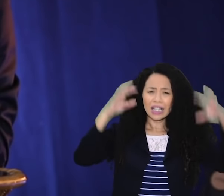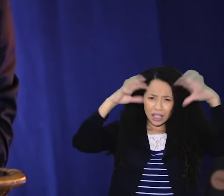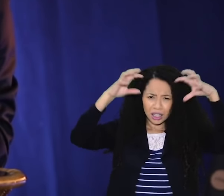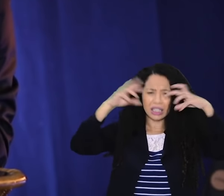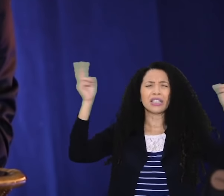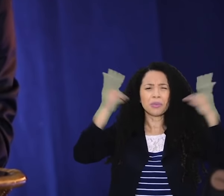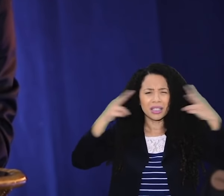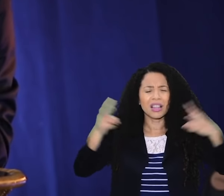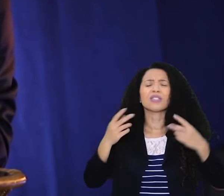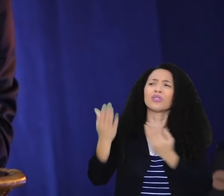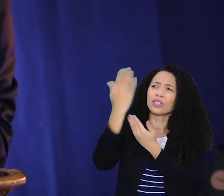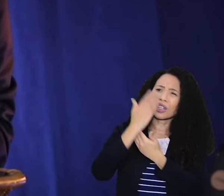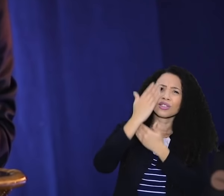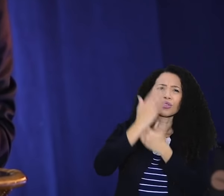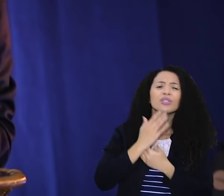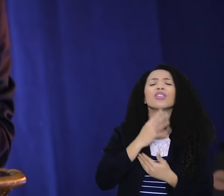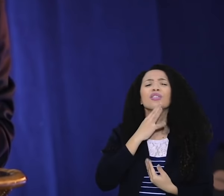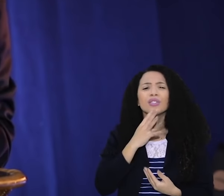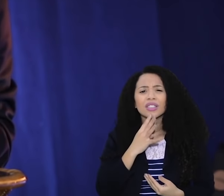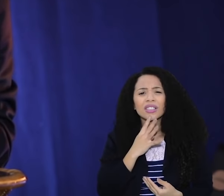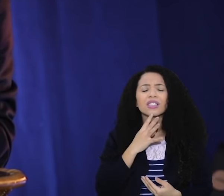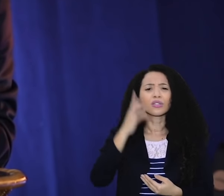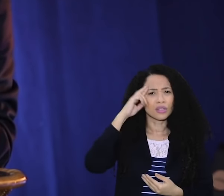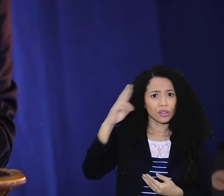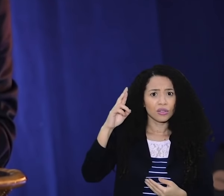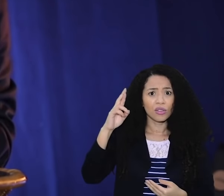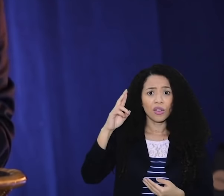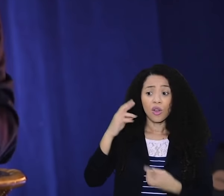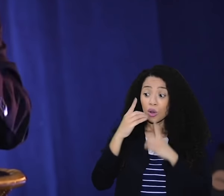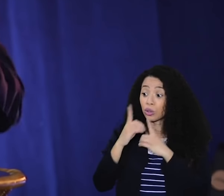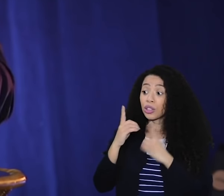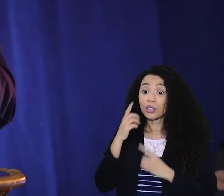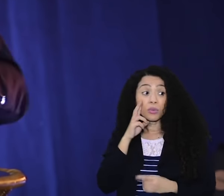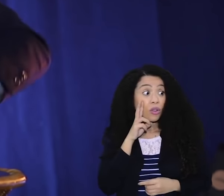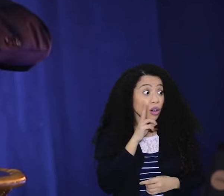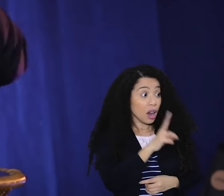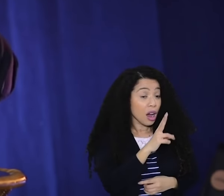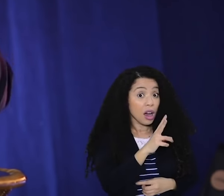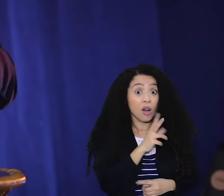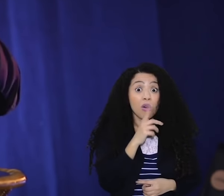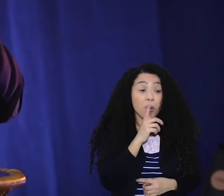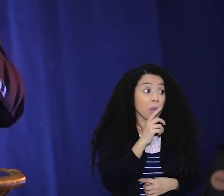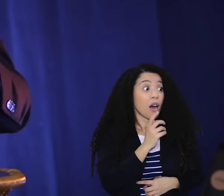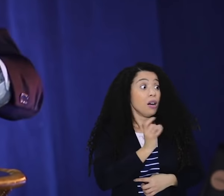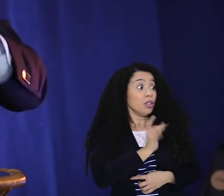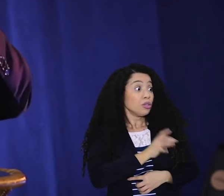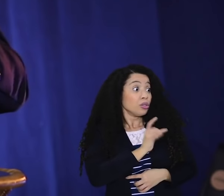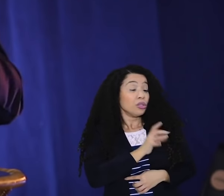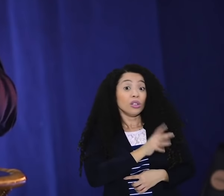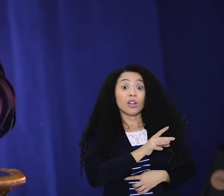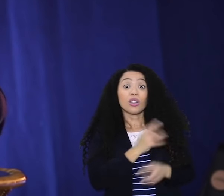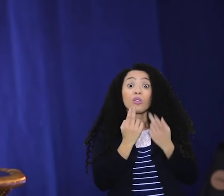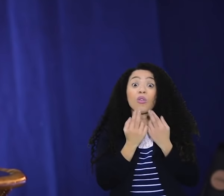Tempestade nos ajuda a conhecer o Senhor. E olha só o que, é que esses irmãos estão passando aqui. Eles olharam para o mar, eles viram o Senhor e eles se espantaram, se assustaram,